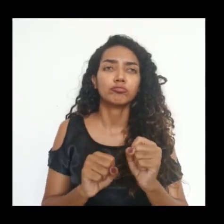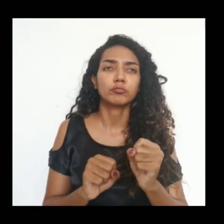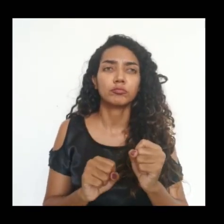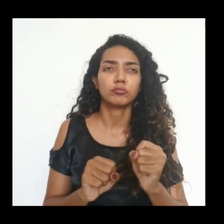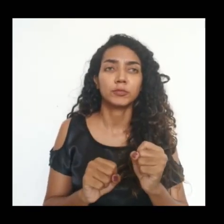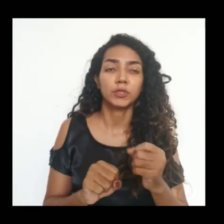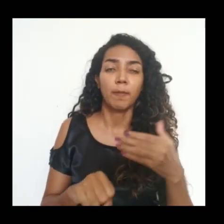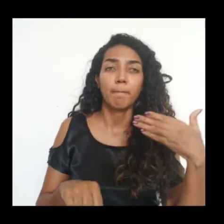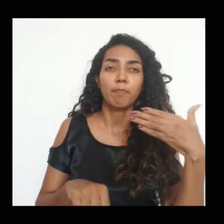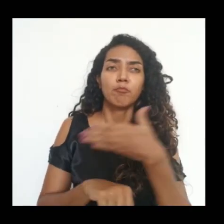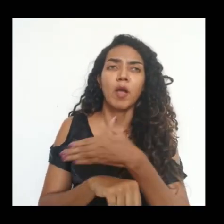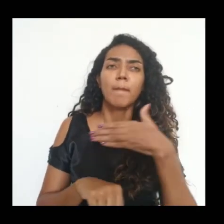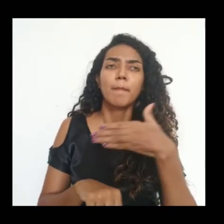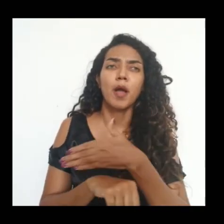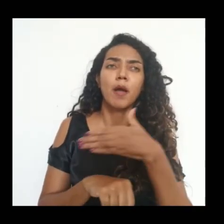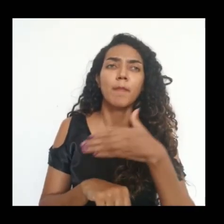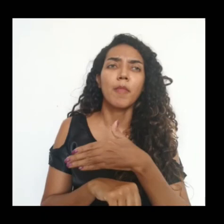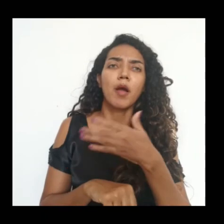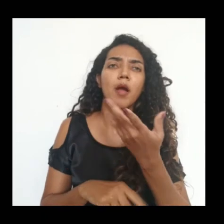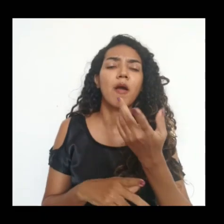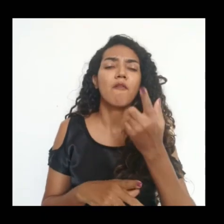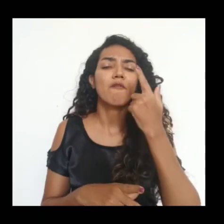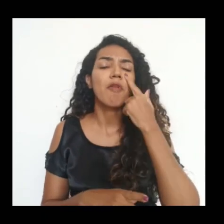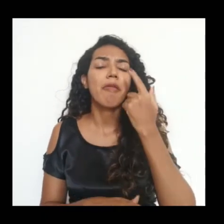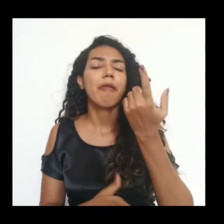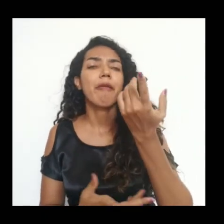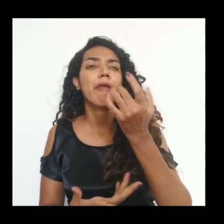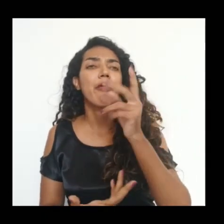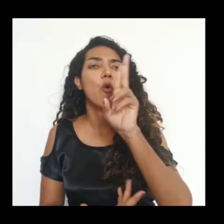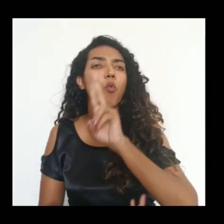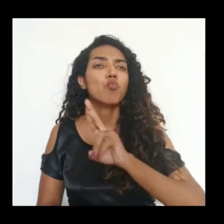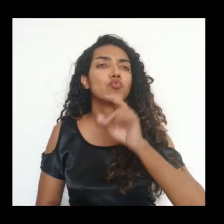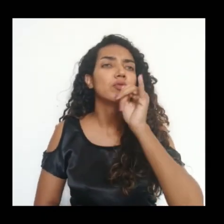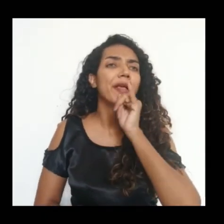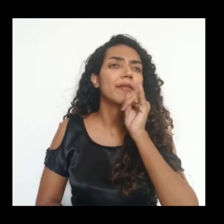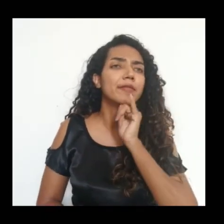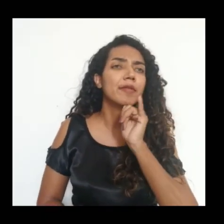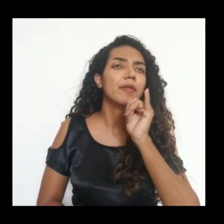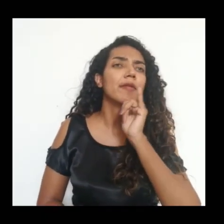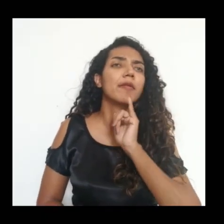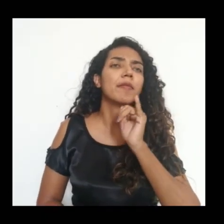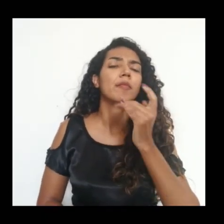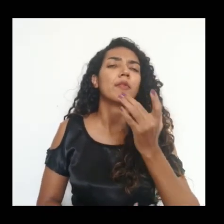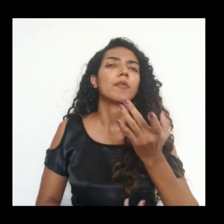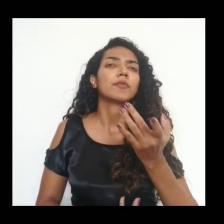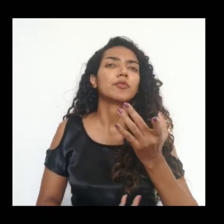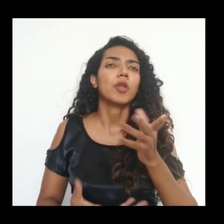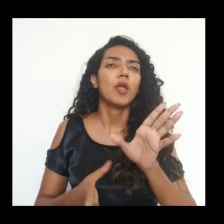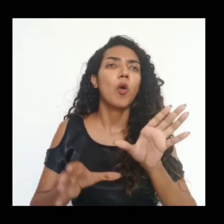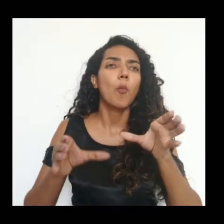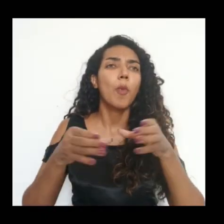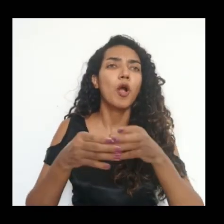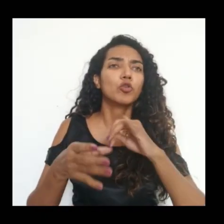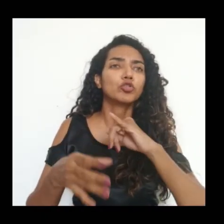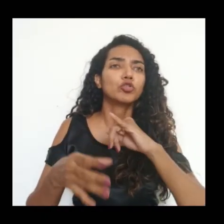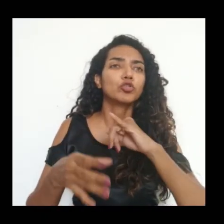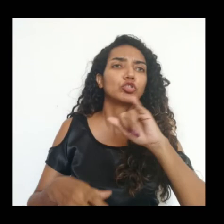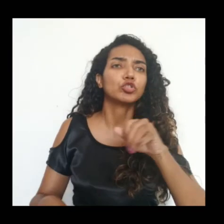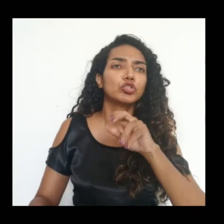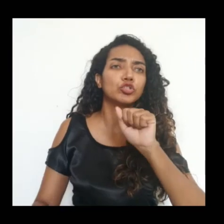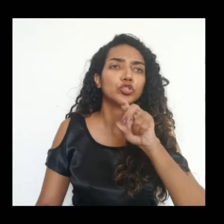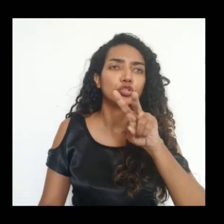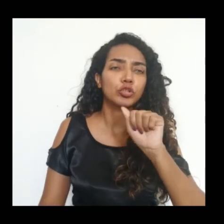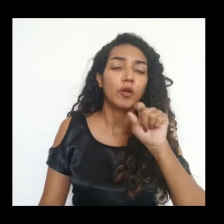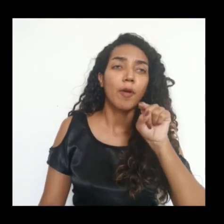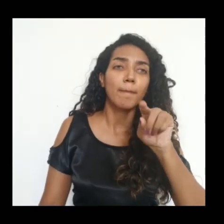acessar, né, exemplos de uso, né, do pacote java.time. Aqui seria um dos links para vocês darem